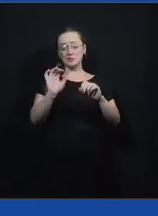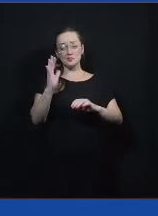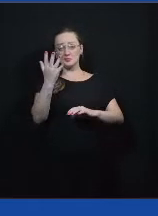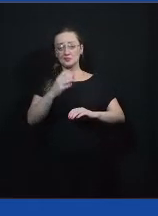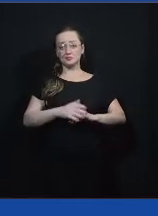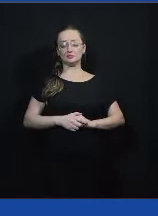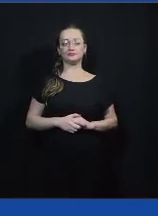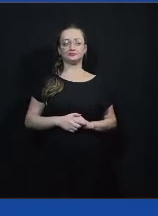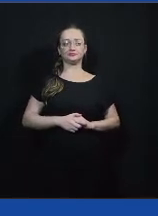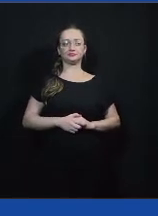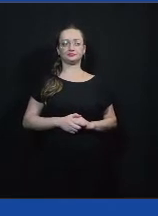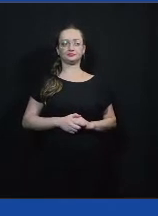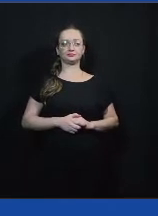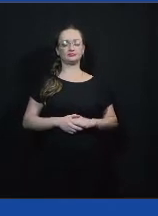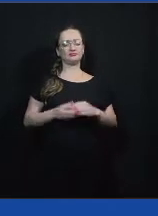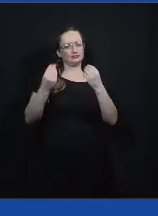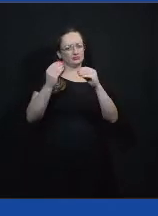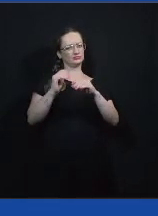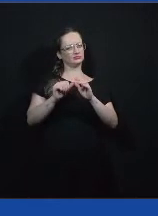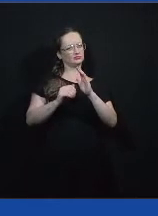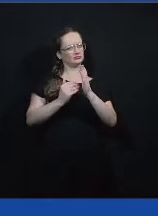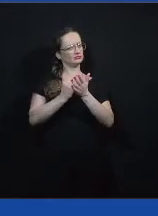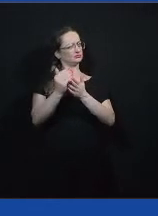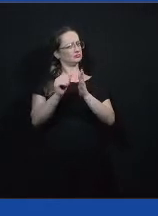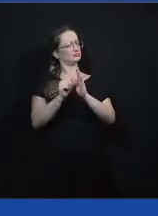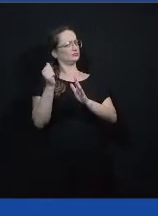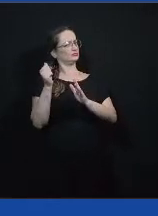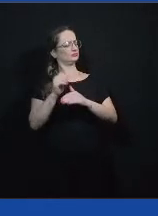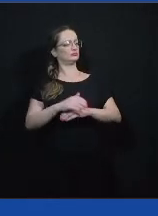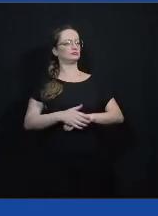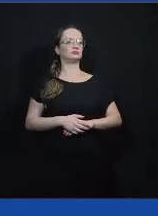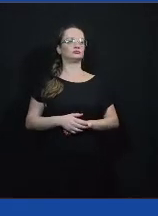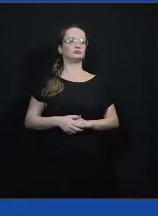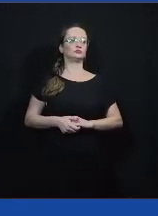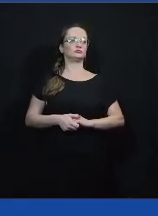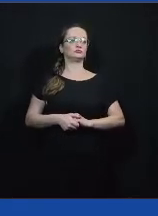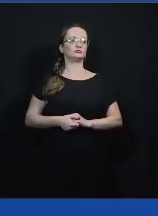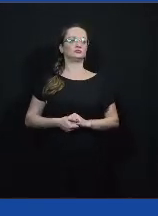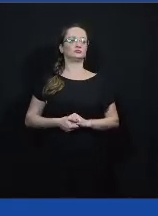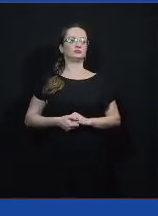o começo e eu acho é começo